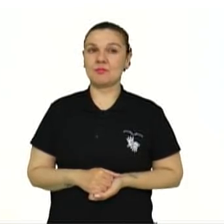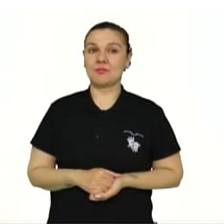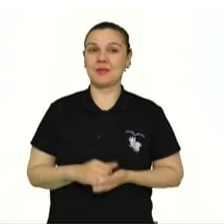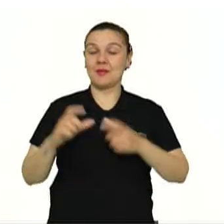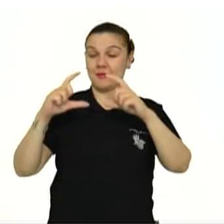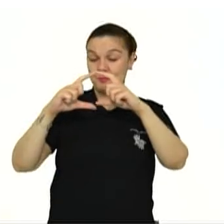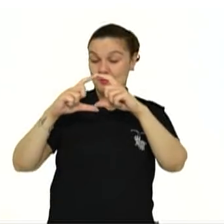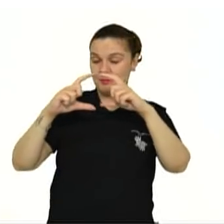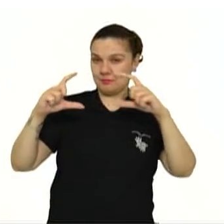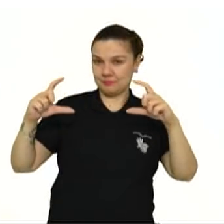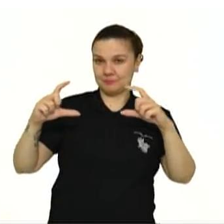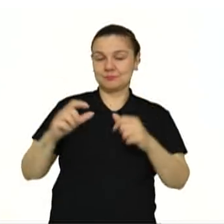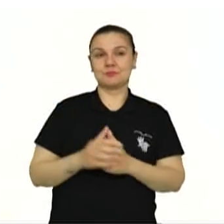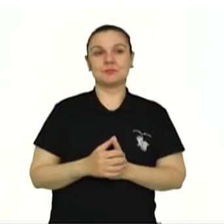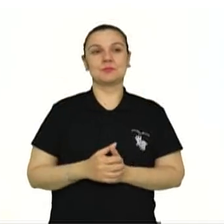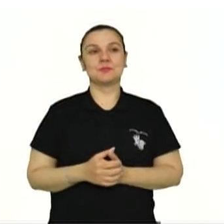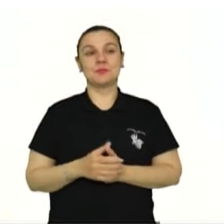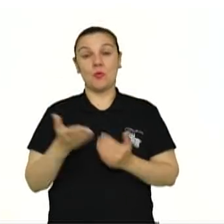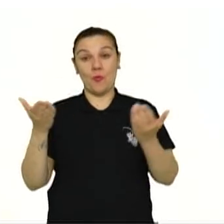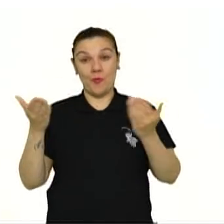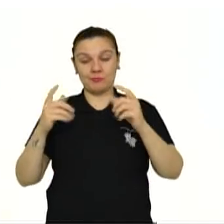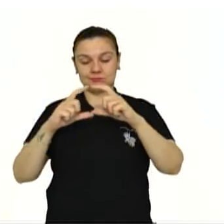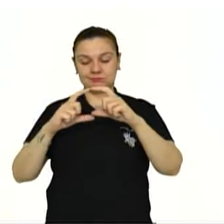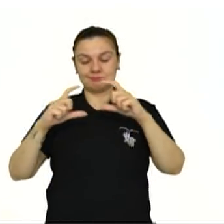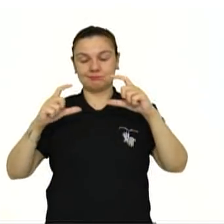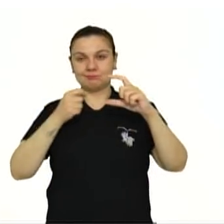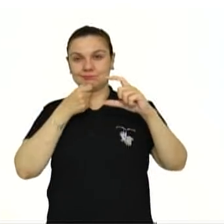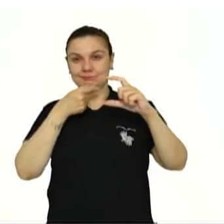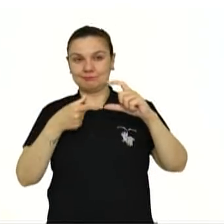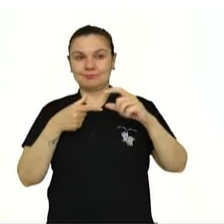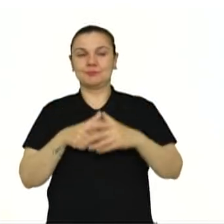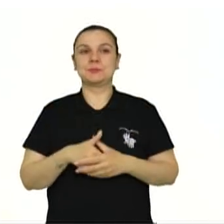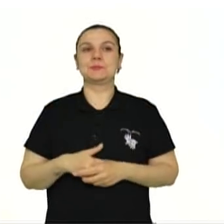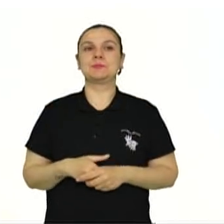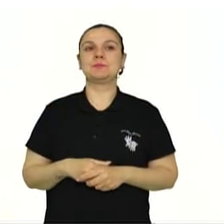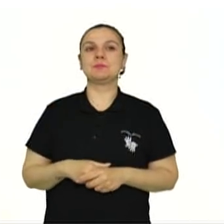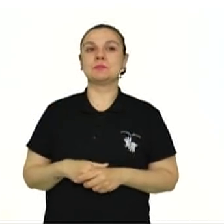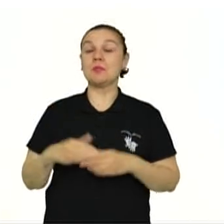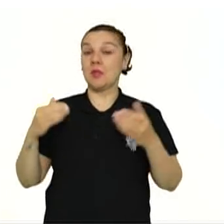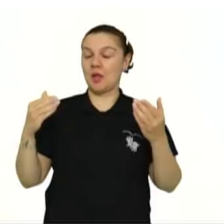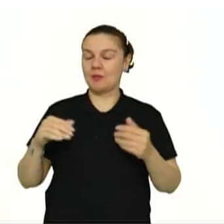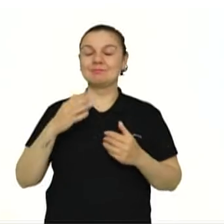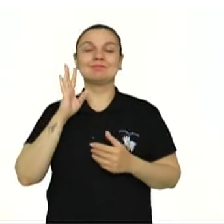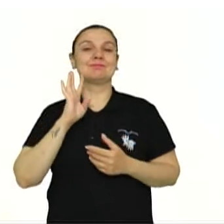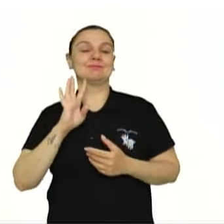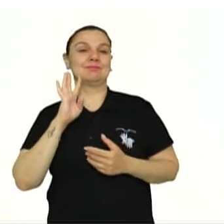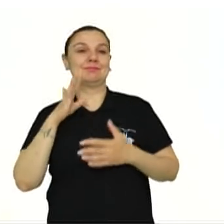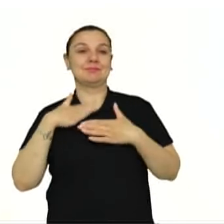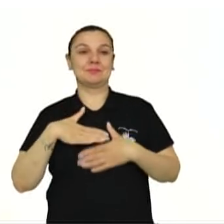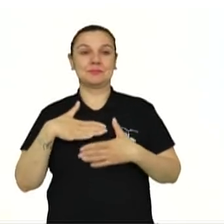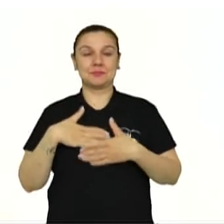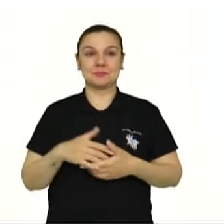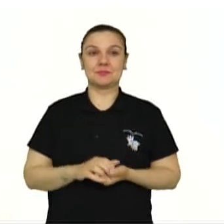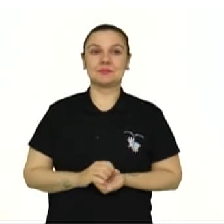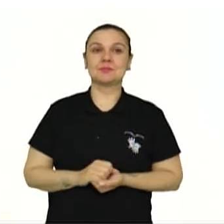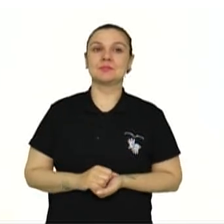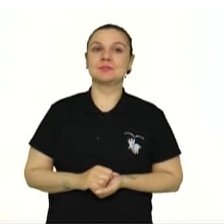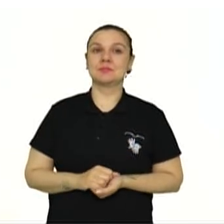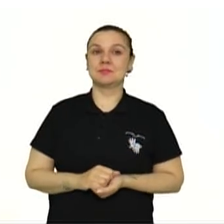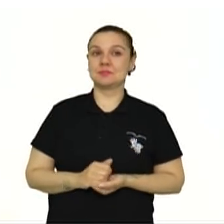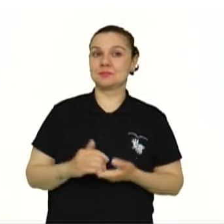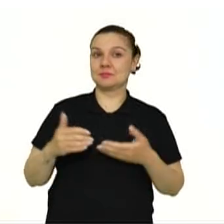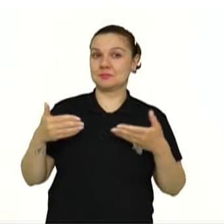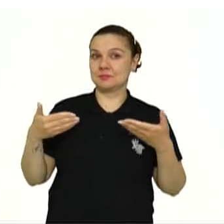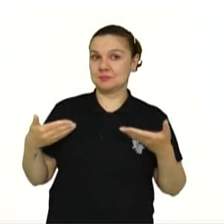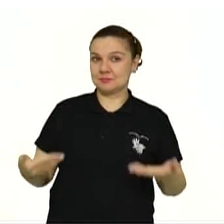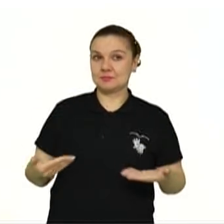Temos aqui então o nosso gênero de hoje, a tirinha, né? A tirinha é um gênero muito agradável, né? De trabalharmos, de